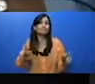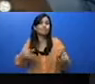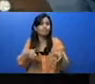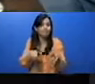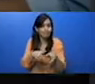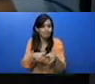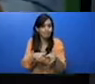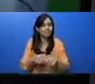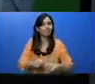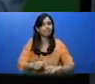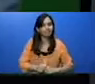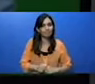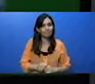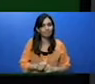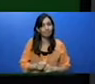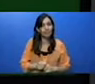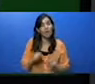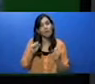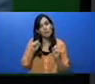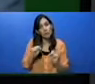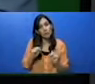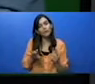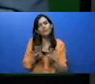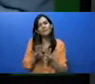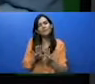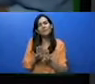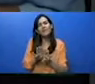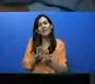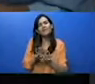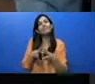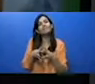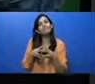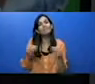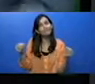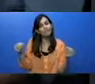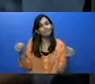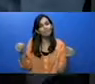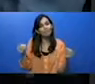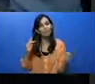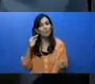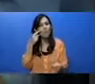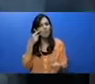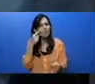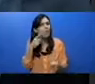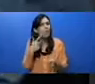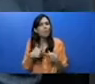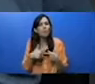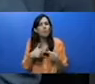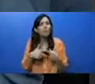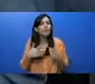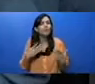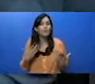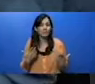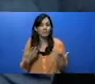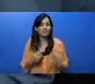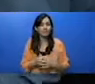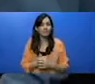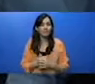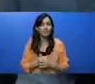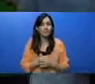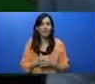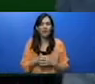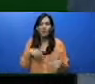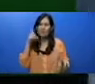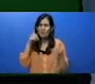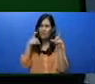muitas delas correm o risco de desaparecer, crianças. Nós vamos ver o porquê, os motivos. Preocupada com